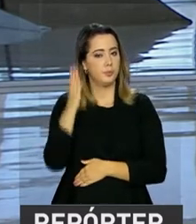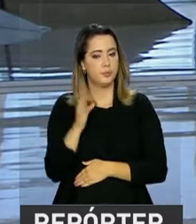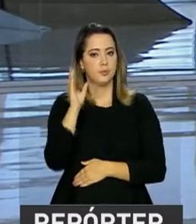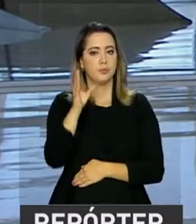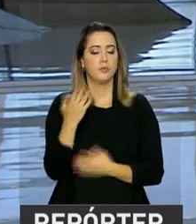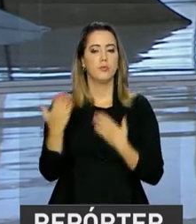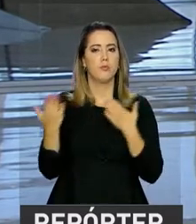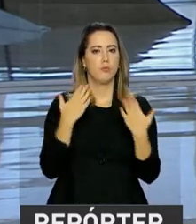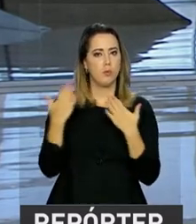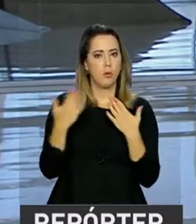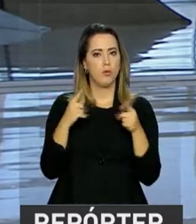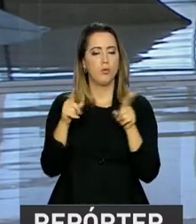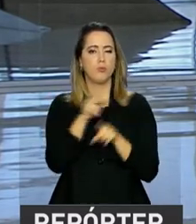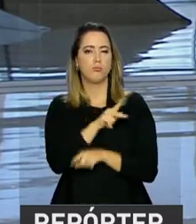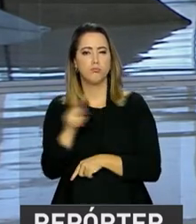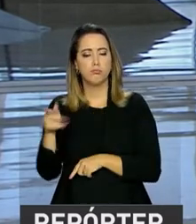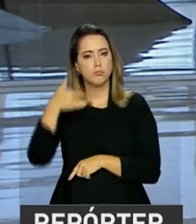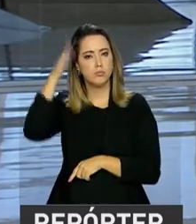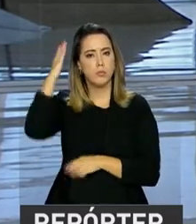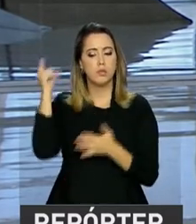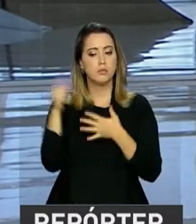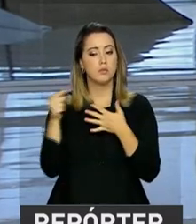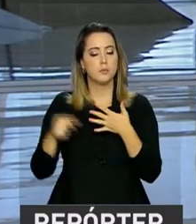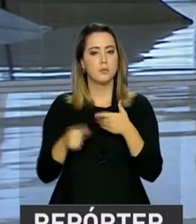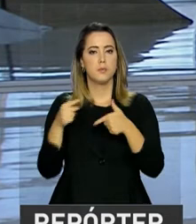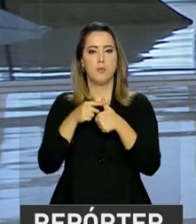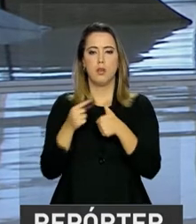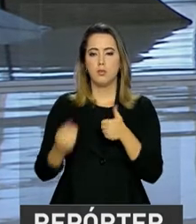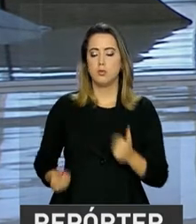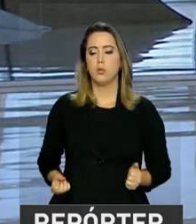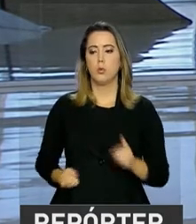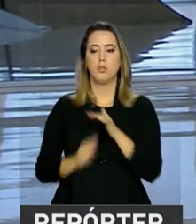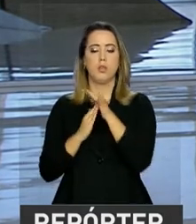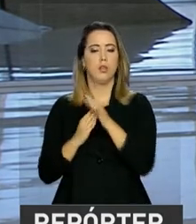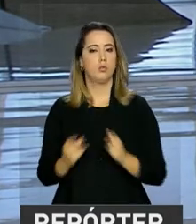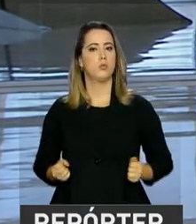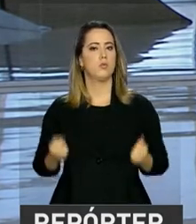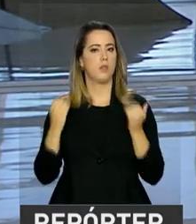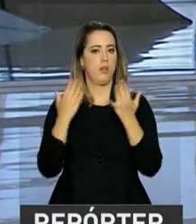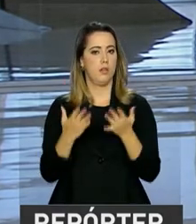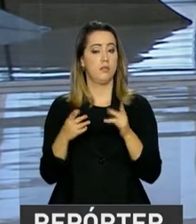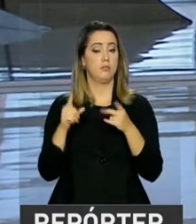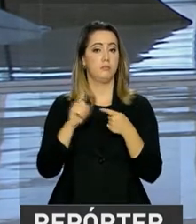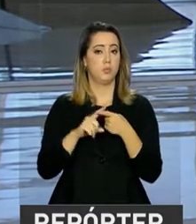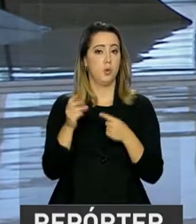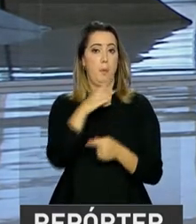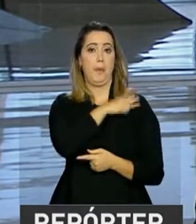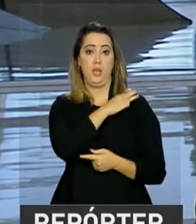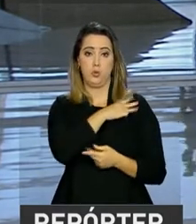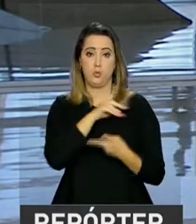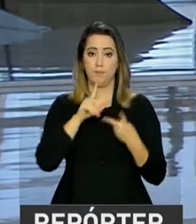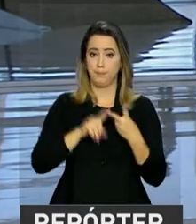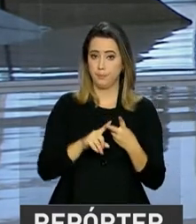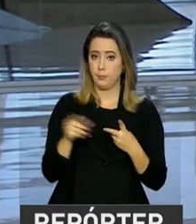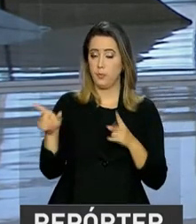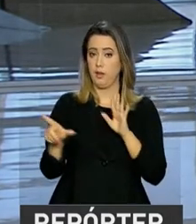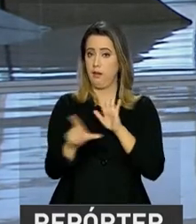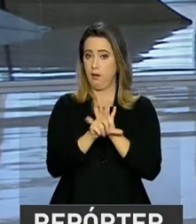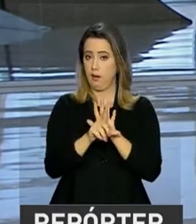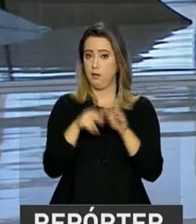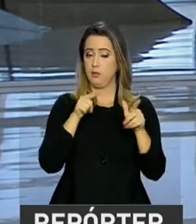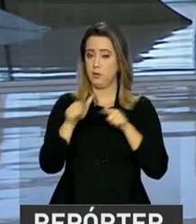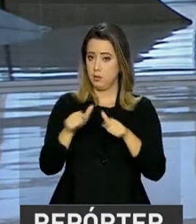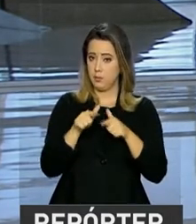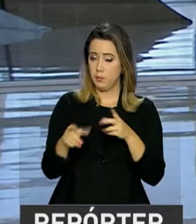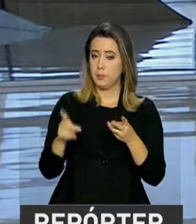O presidente Michel Temer, por exemplo, citou o teto de gastos, a reforma do ensino médio, a modernização das leis